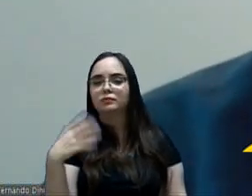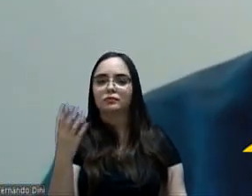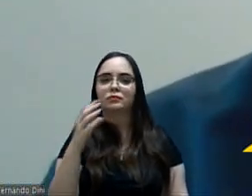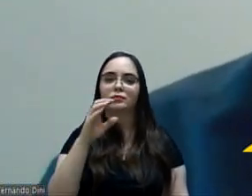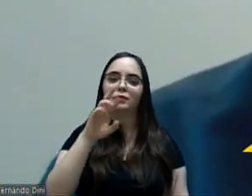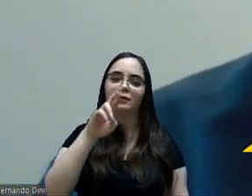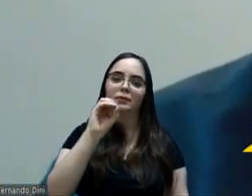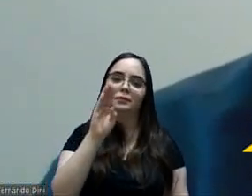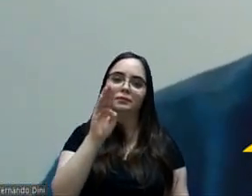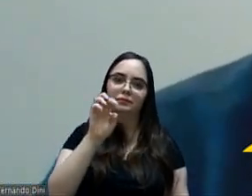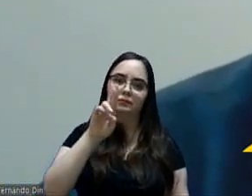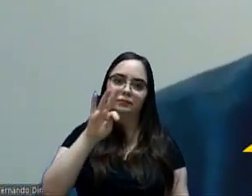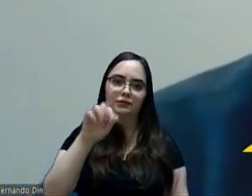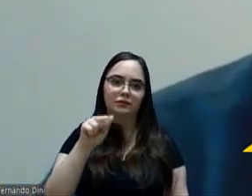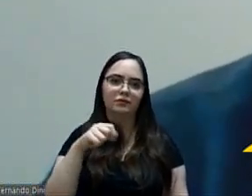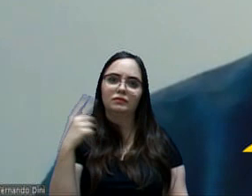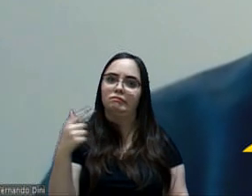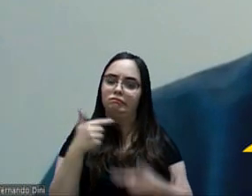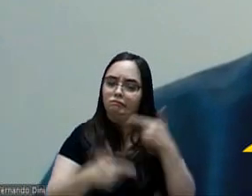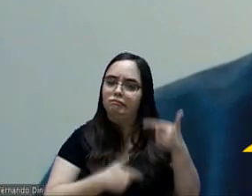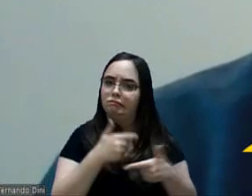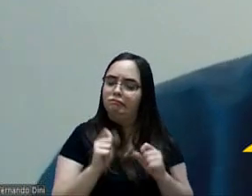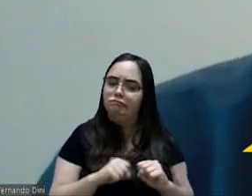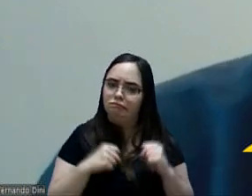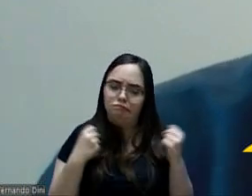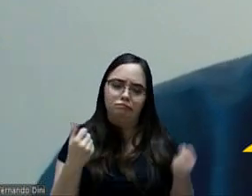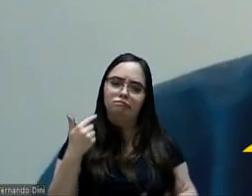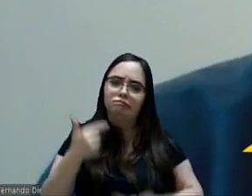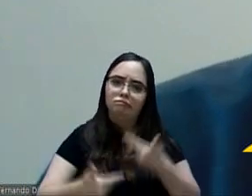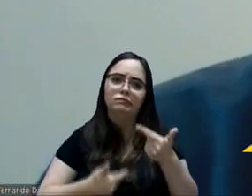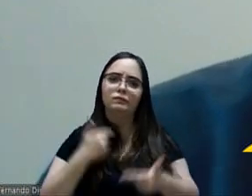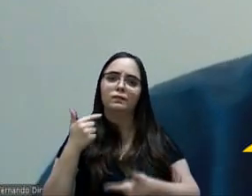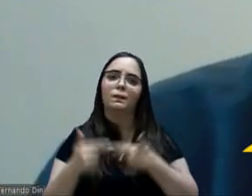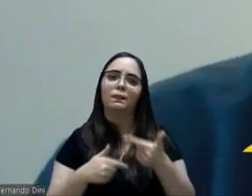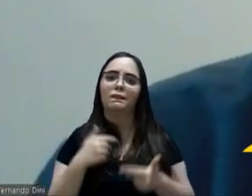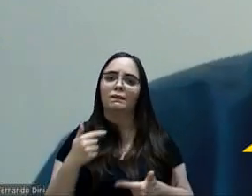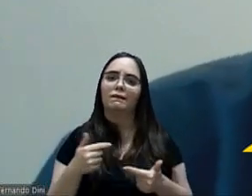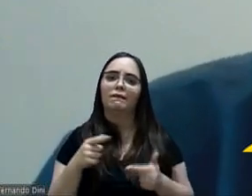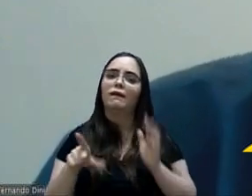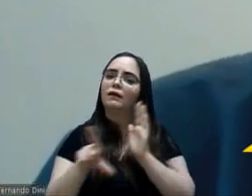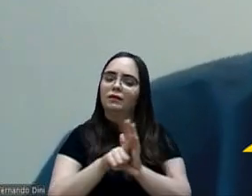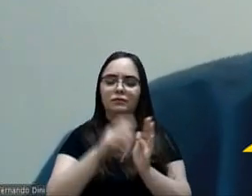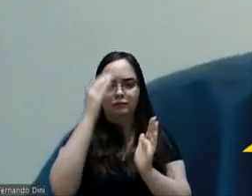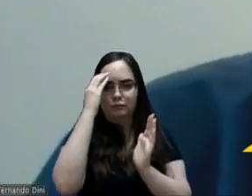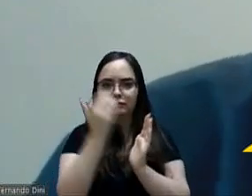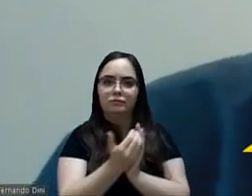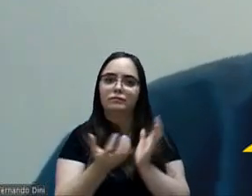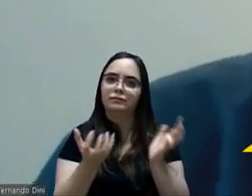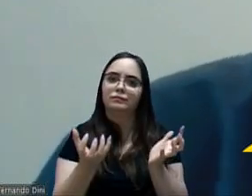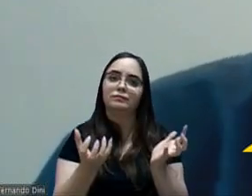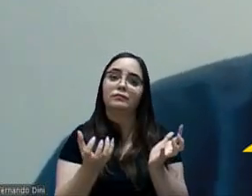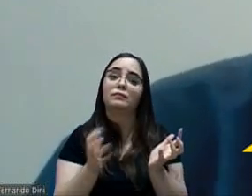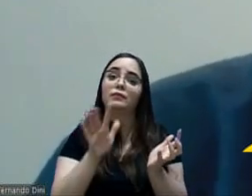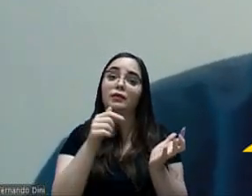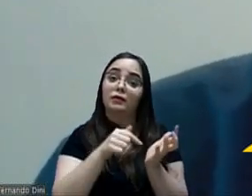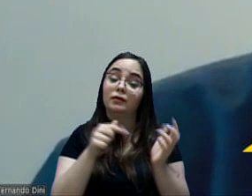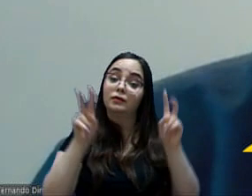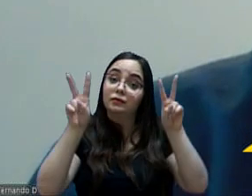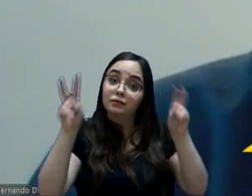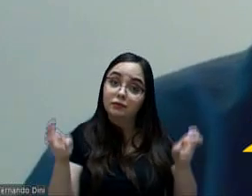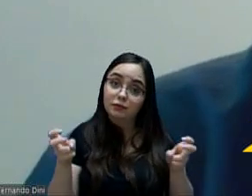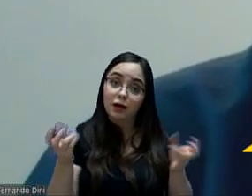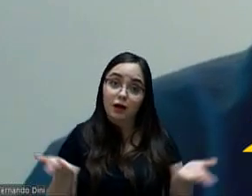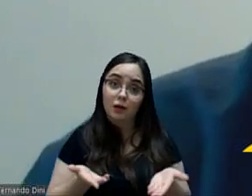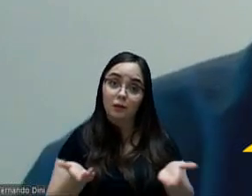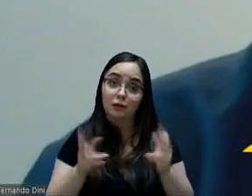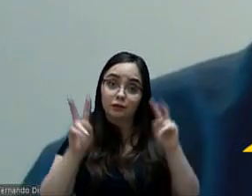que fazem das tripas o coração para não fugir da legalidade. Mas este assunto é um assunto